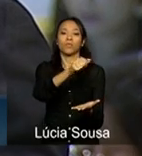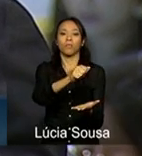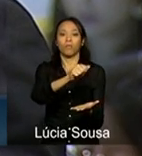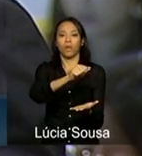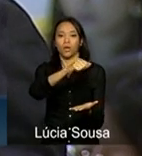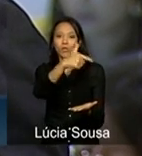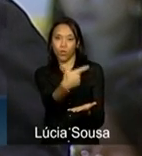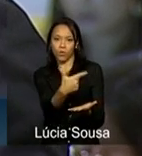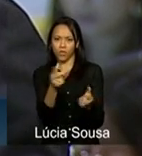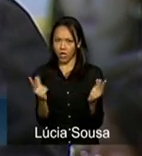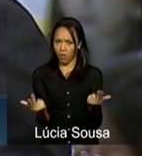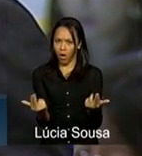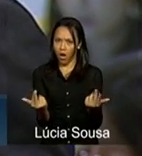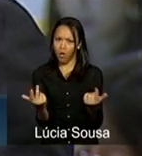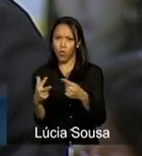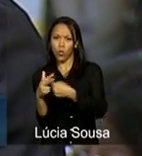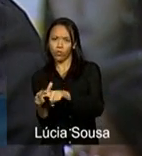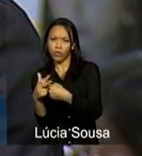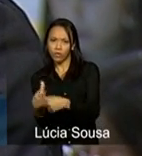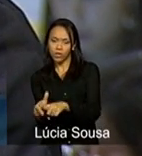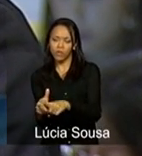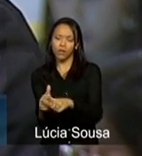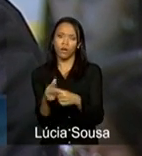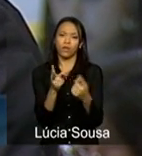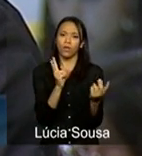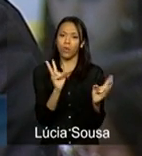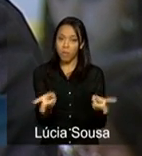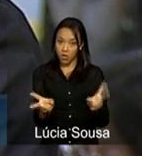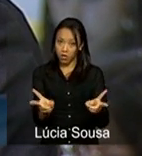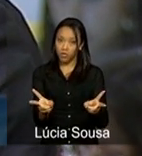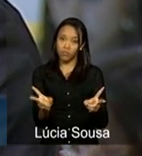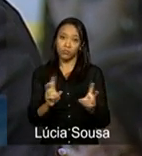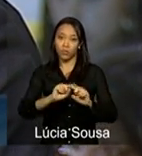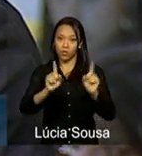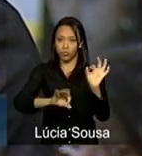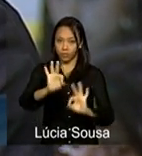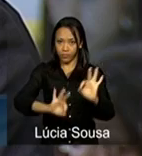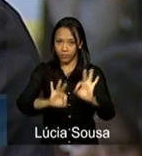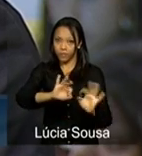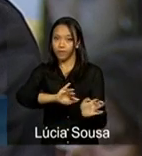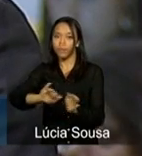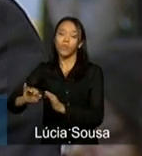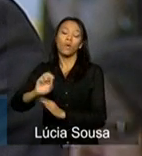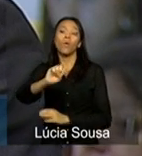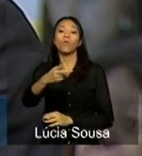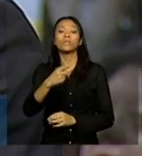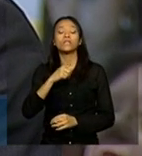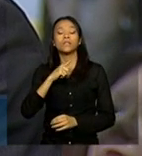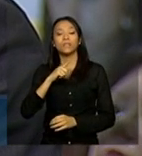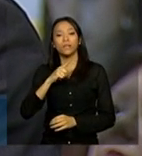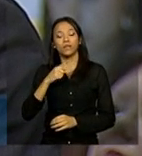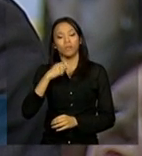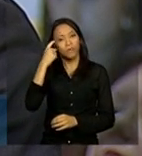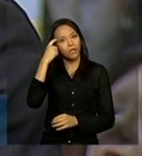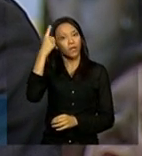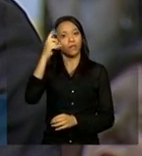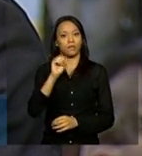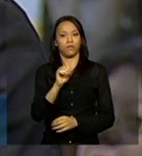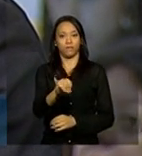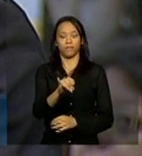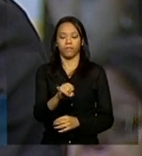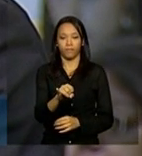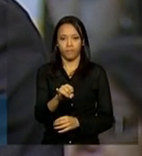de rumo, algum ajuste de rota, enfim. E também ter uma ideia se, diante da necessidade